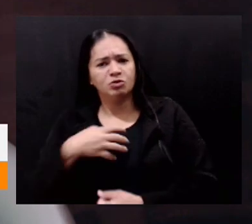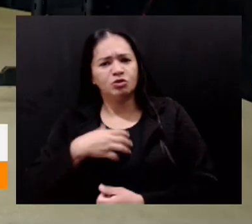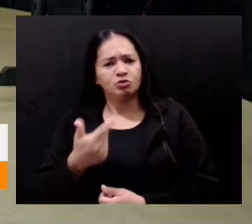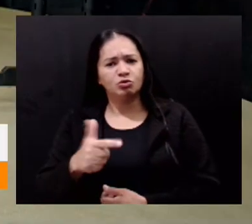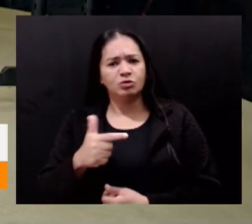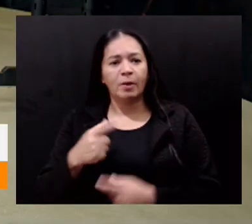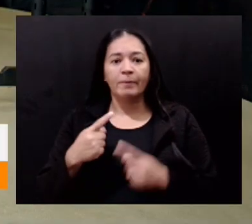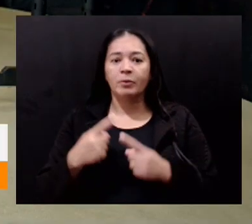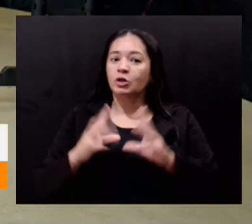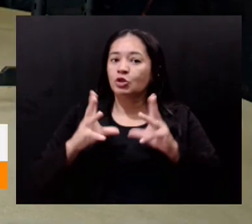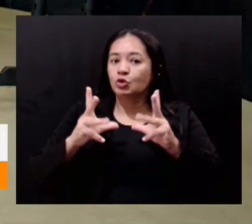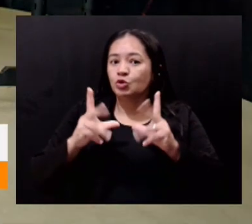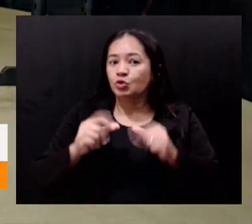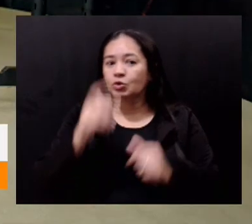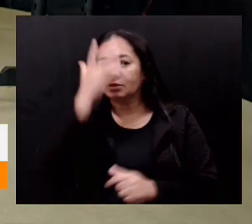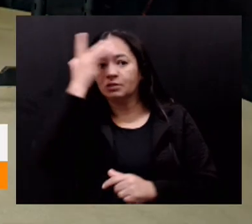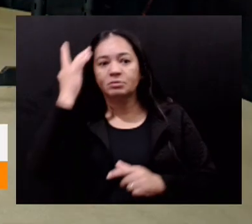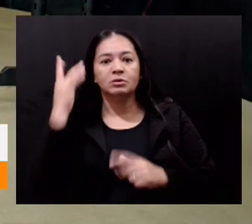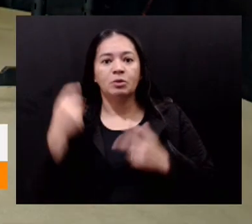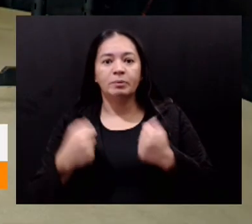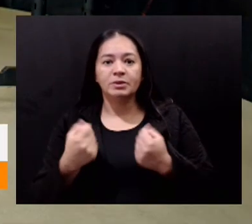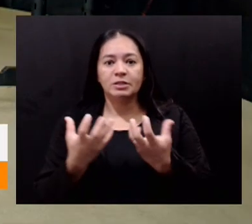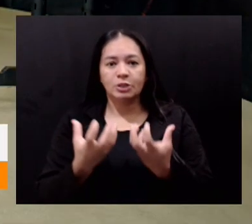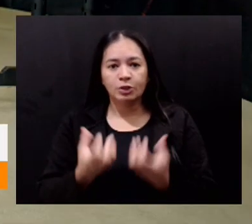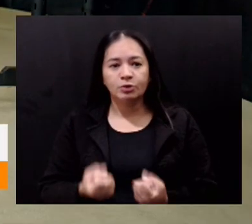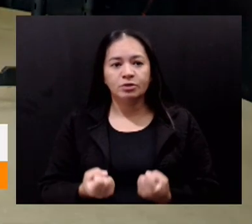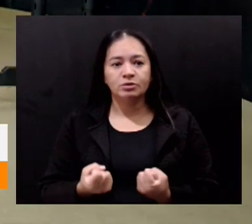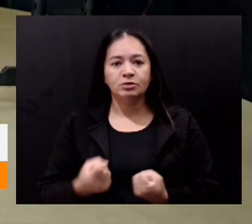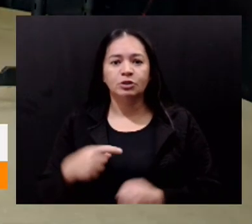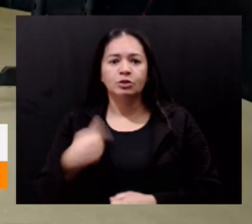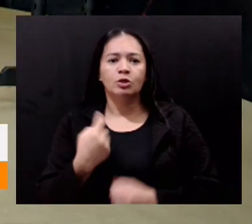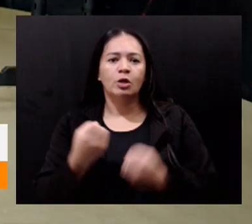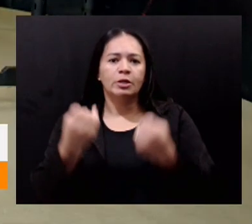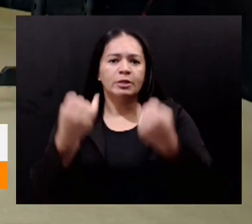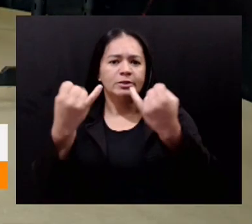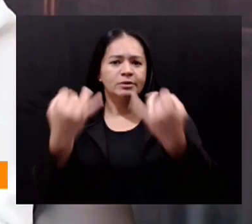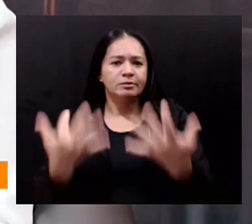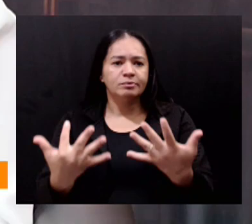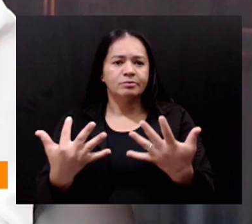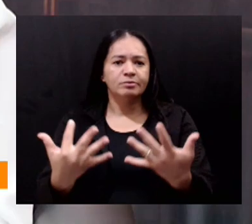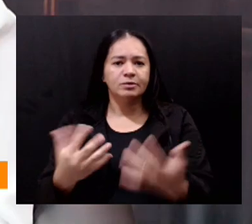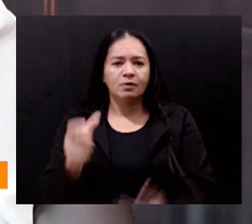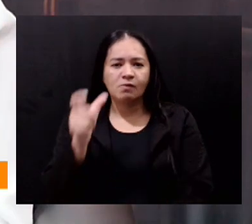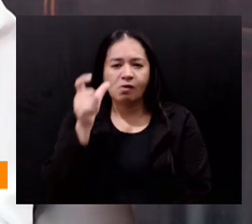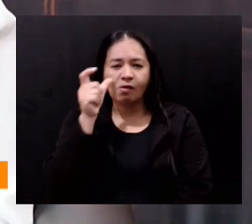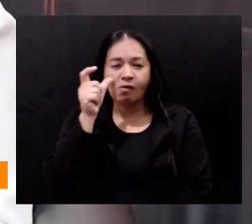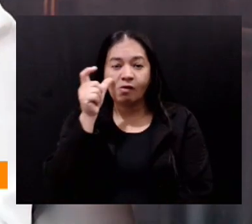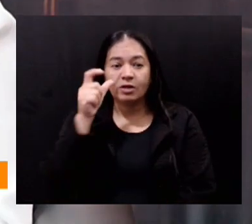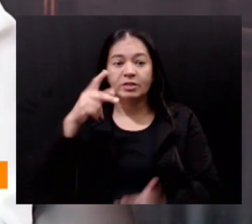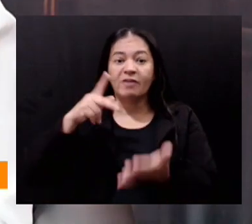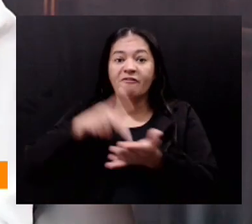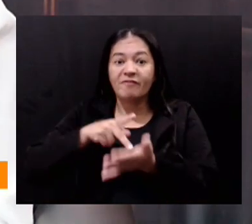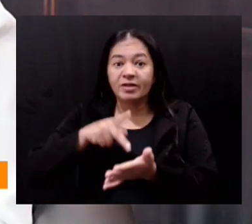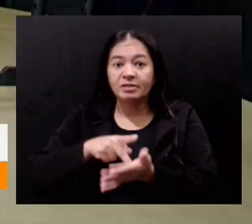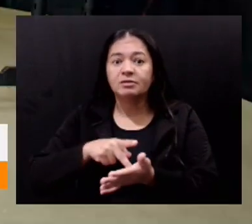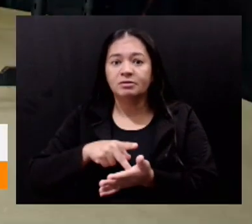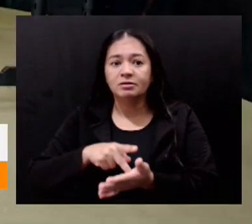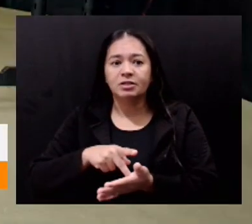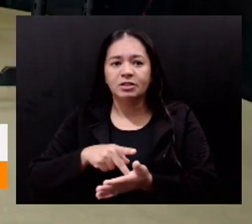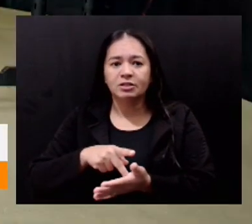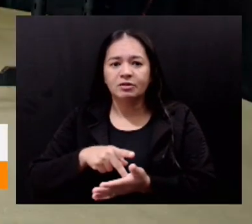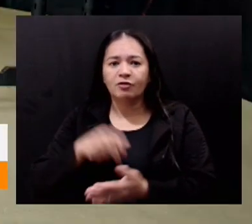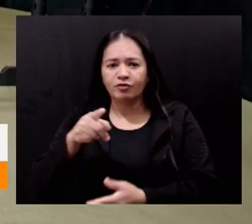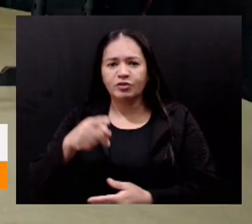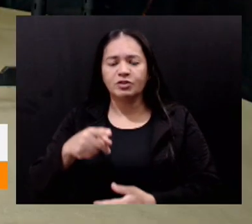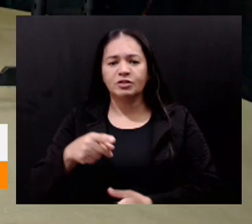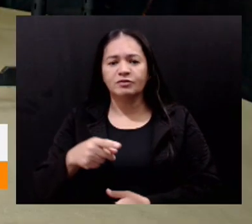Exato. E E a gente está falando, né, nesse ponto do interesse genuíno, é, de você Uhum. realmente se importar com o outro,